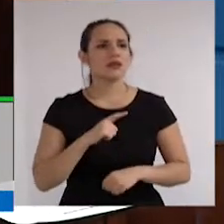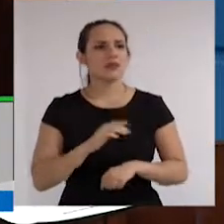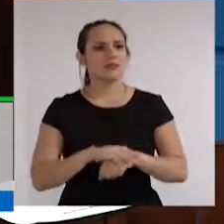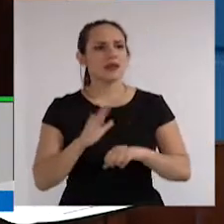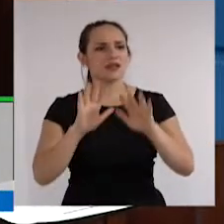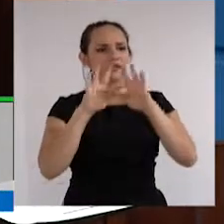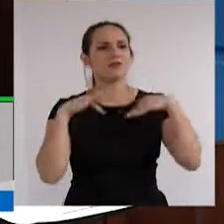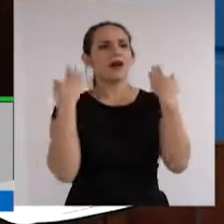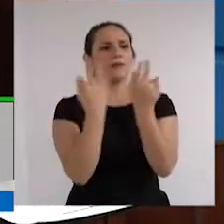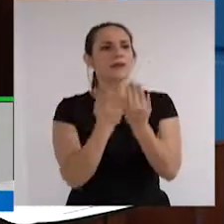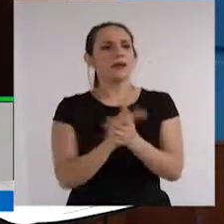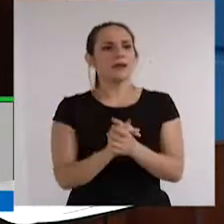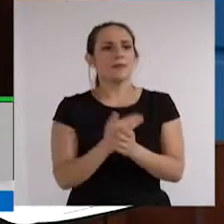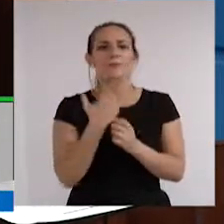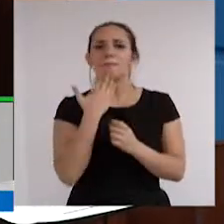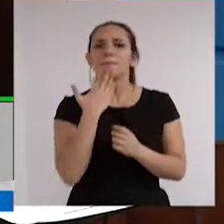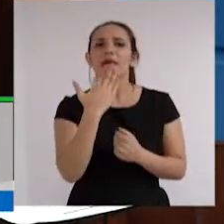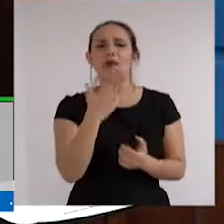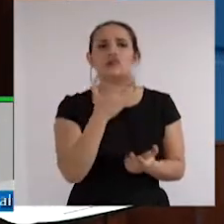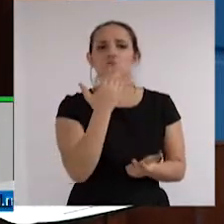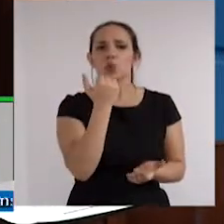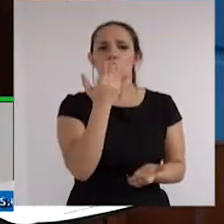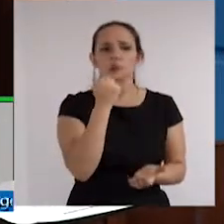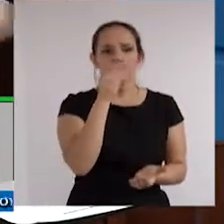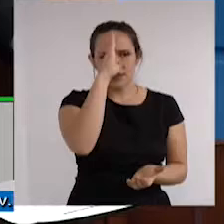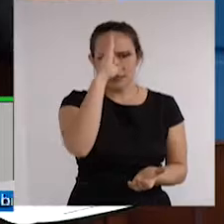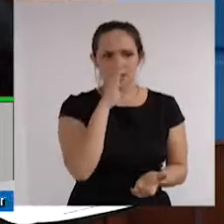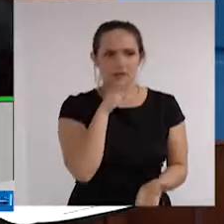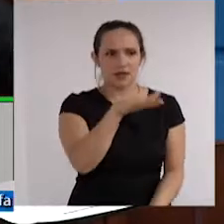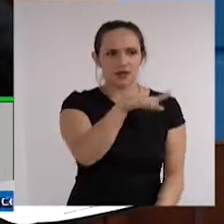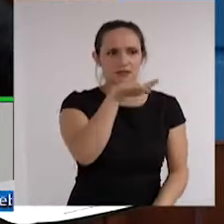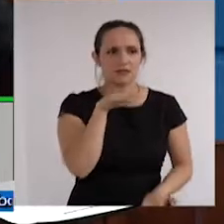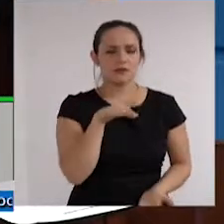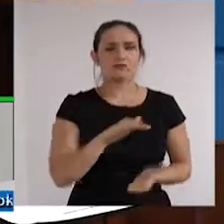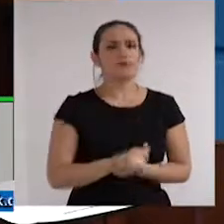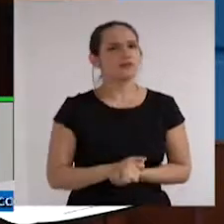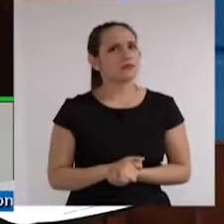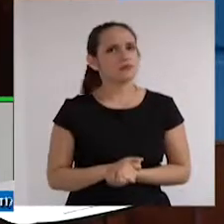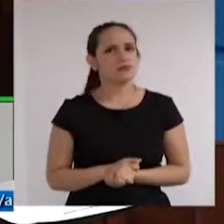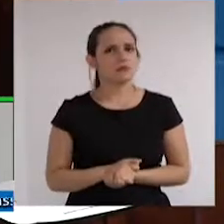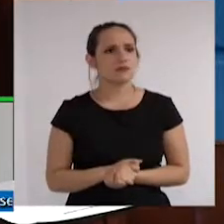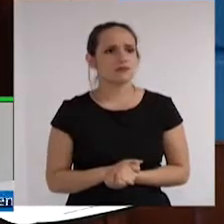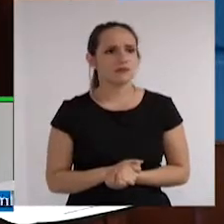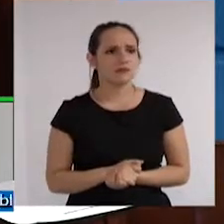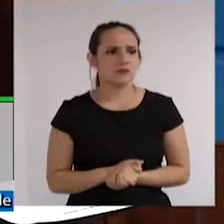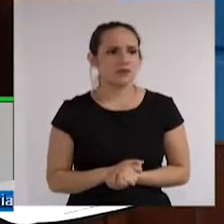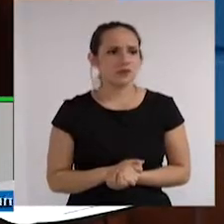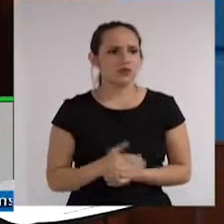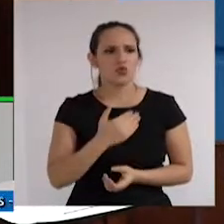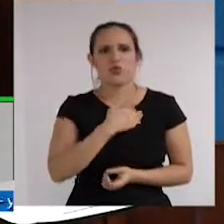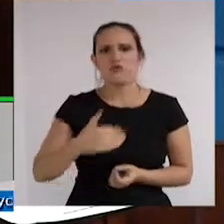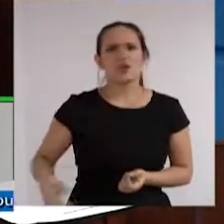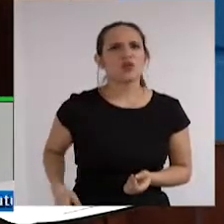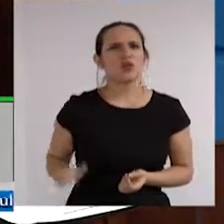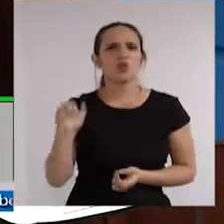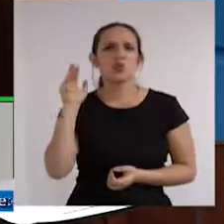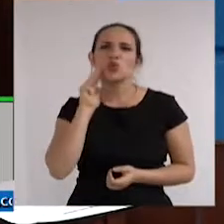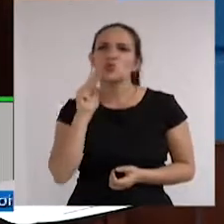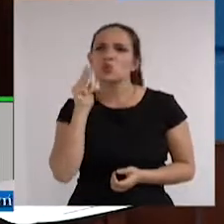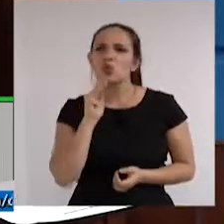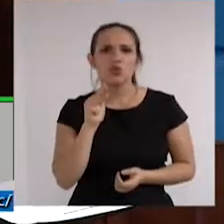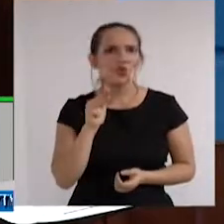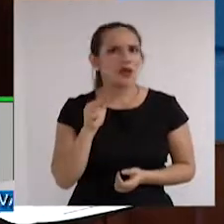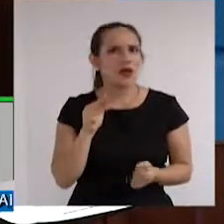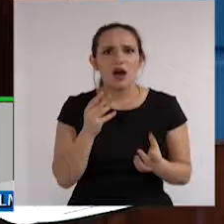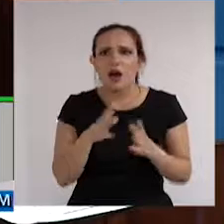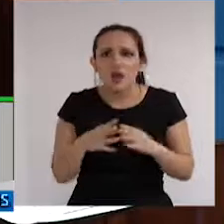na minha paróquia buscar a cesta básica dos vicentinos. Falou, na época do governo do Lula, da Dilma, tinha sumido